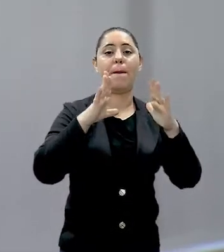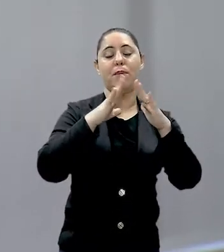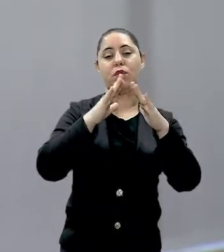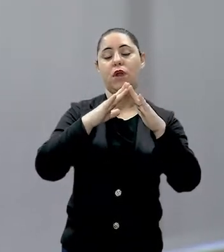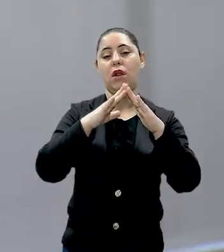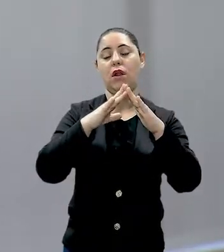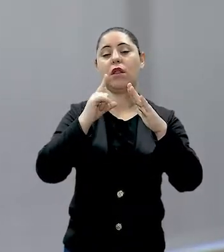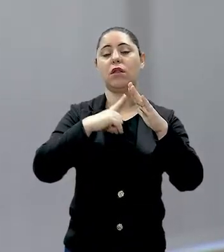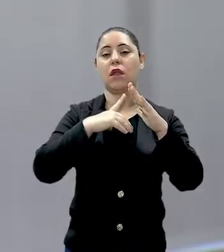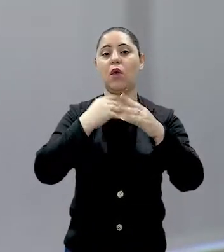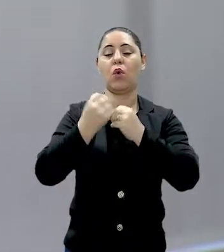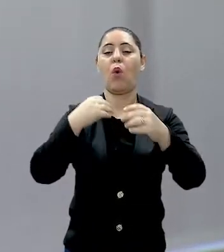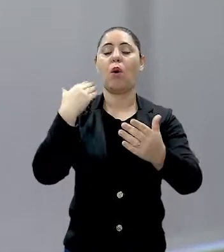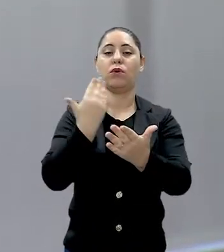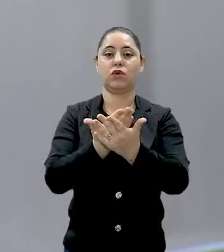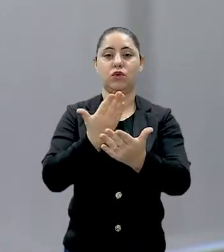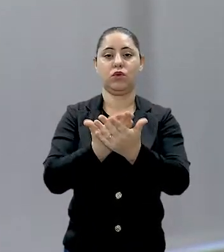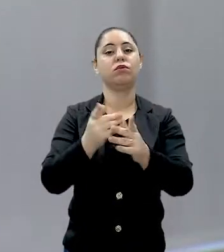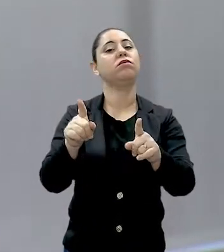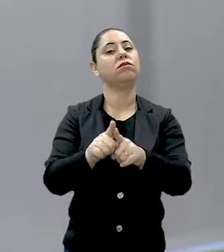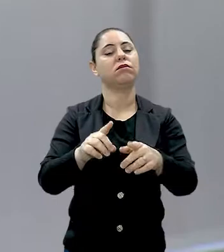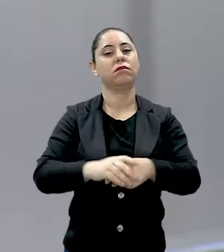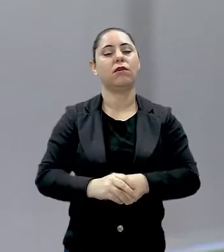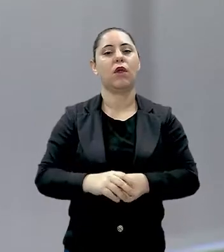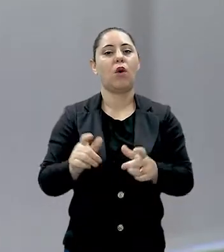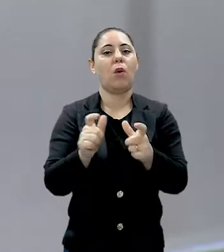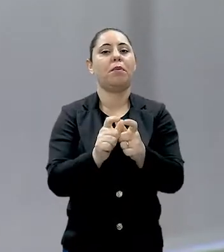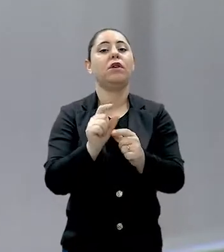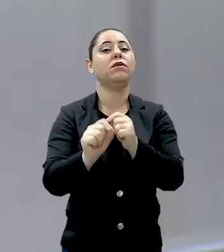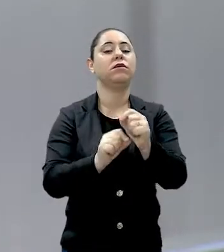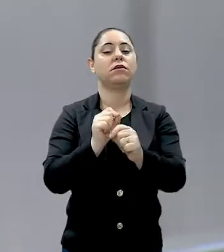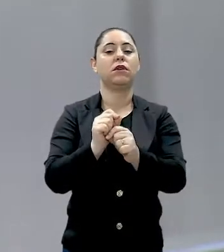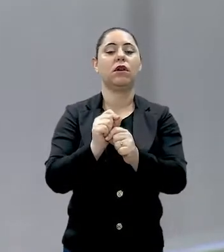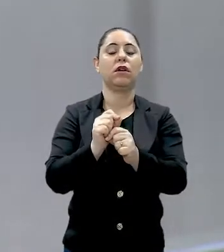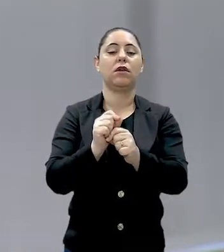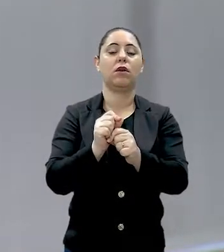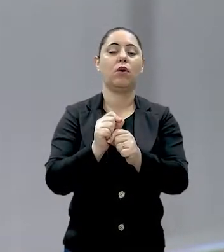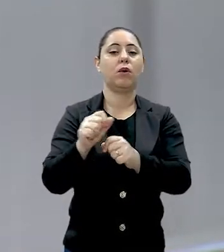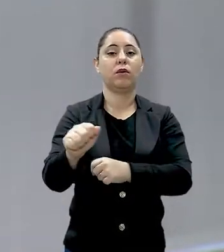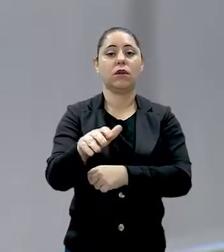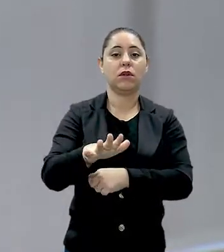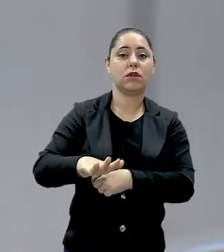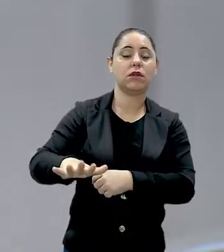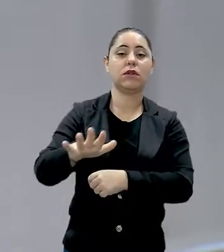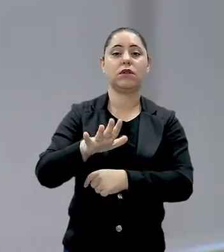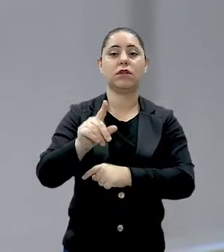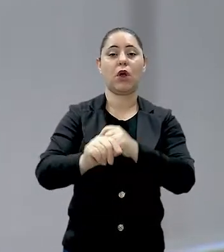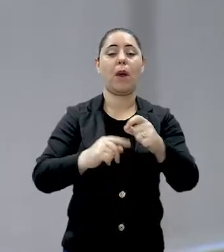de morar num lugar decente, ter condição de estudo e minimamente uma assistência